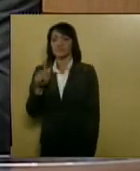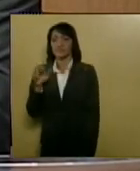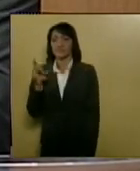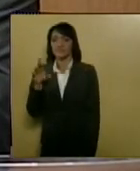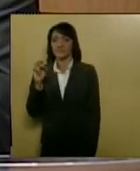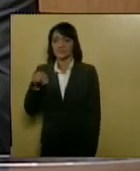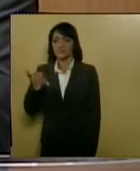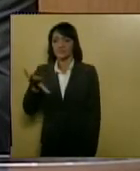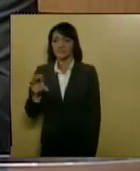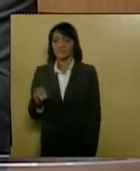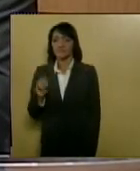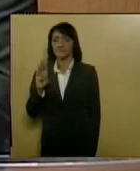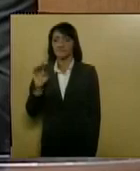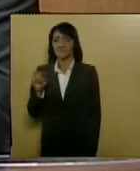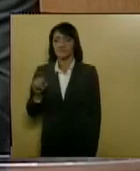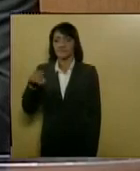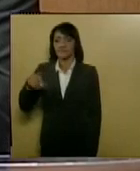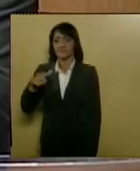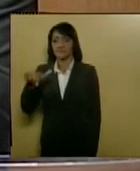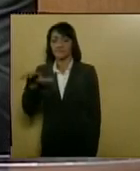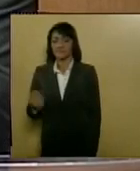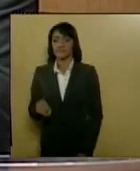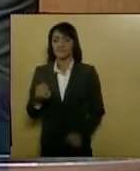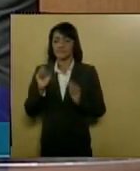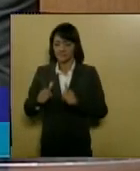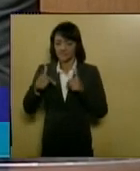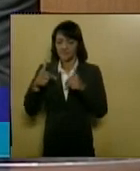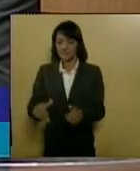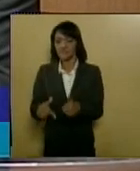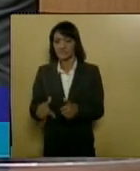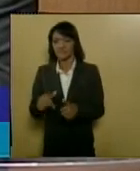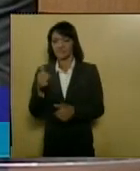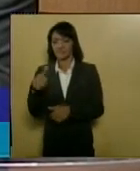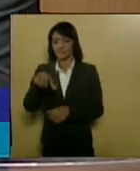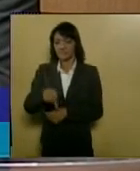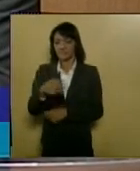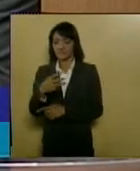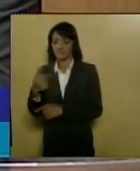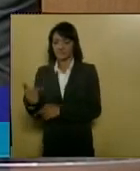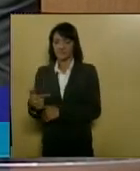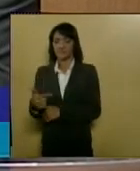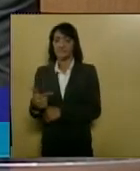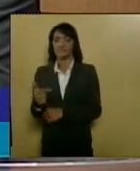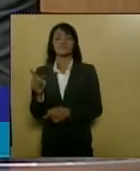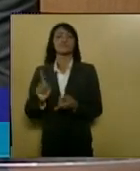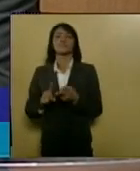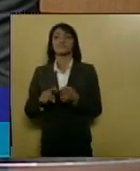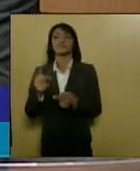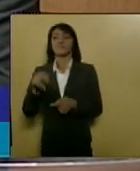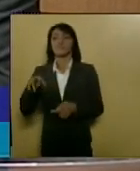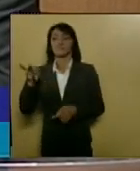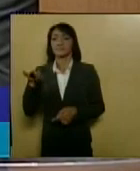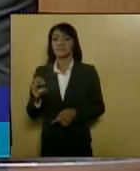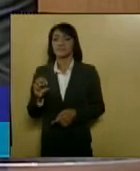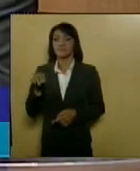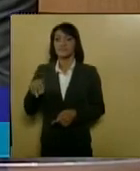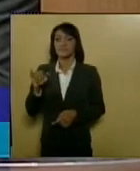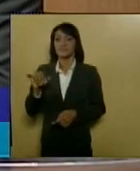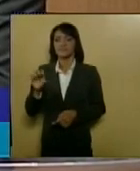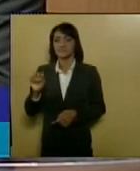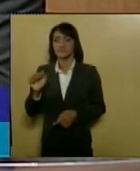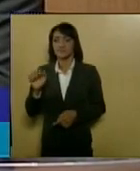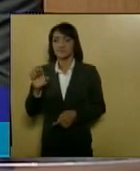que tombou em combate durante a Revolução Constitucionalista de 1932, o tenente-coronel Misael